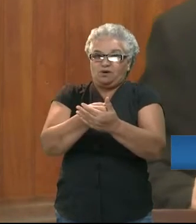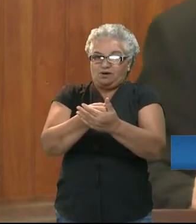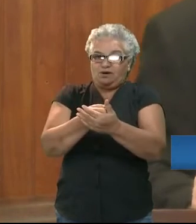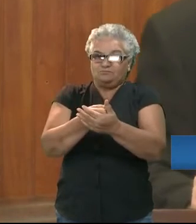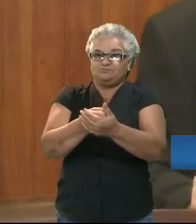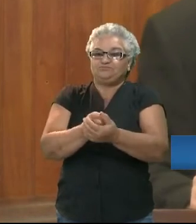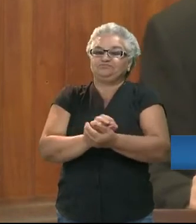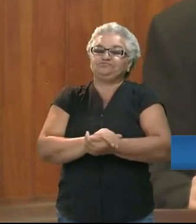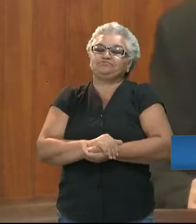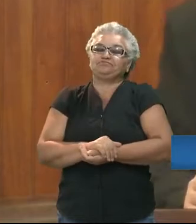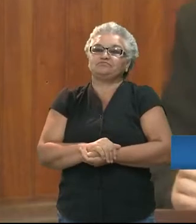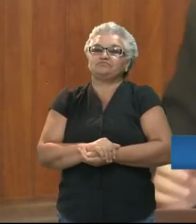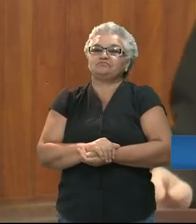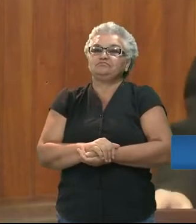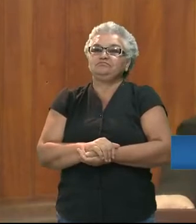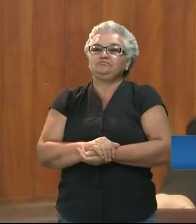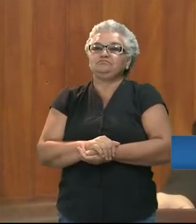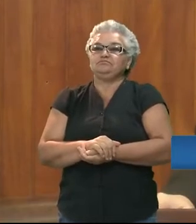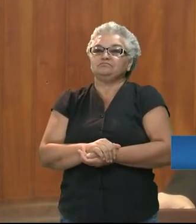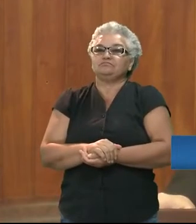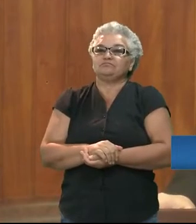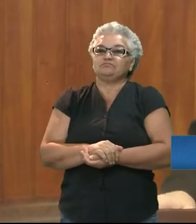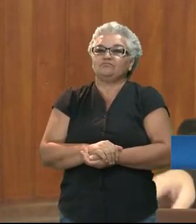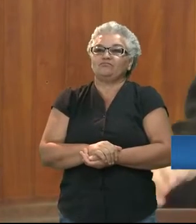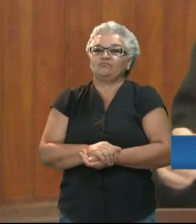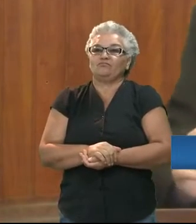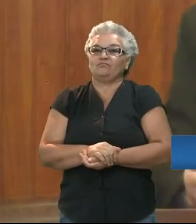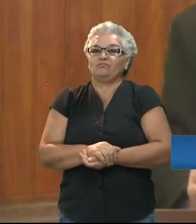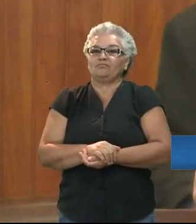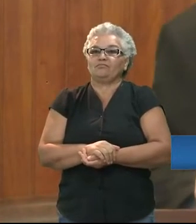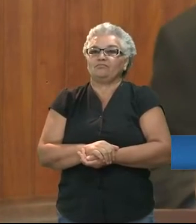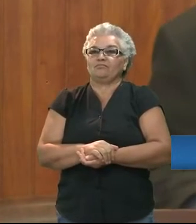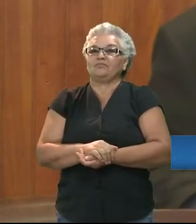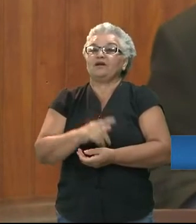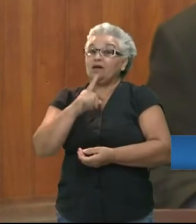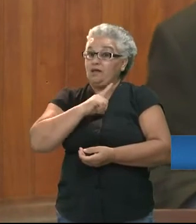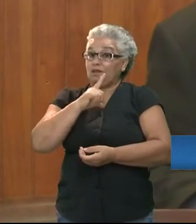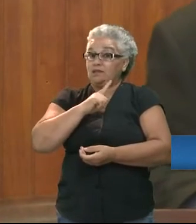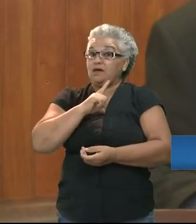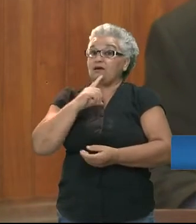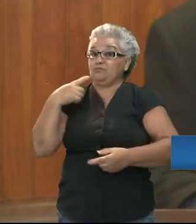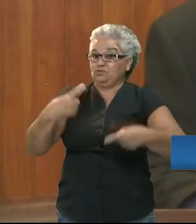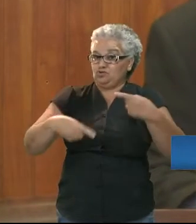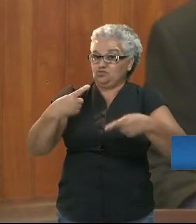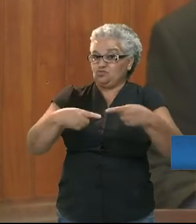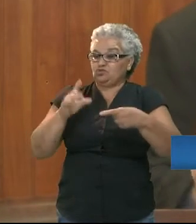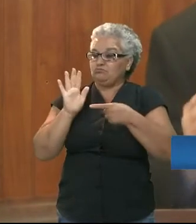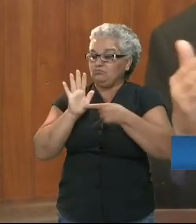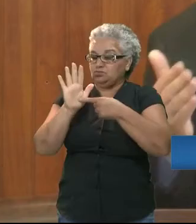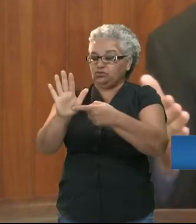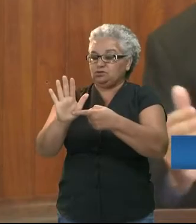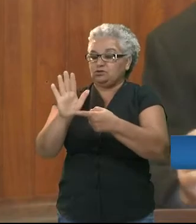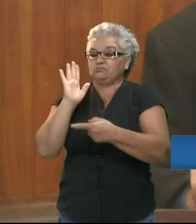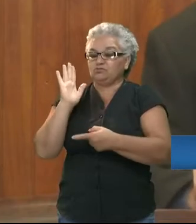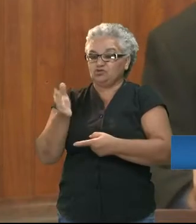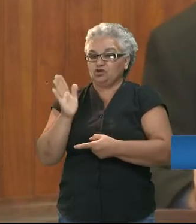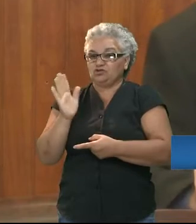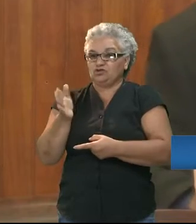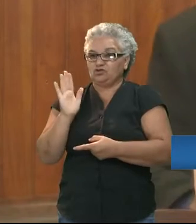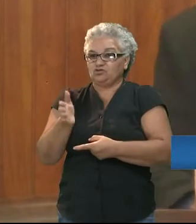é? Nós temos esta discussão posta há tempo, já ouvimos